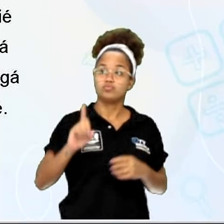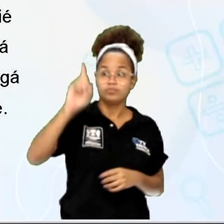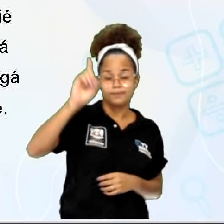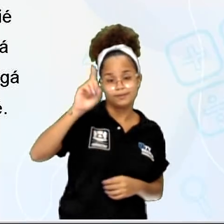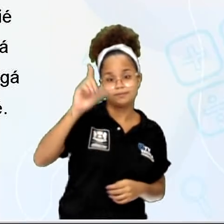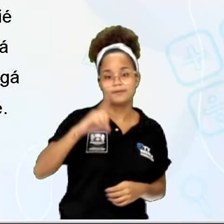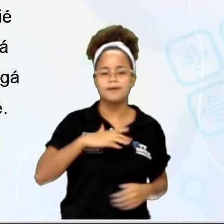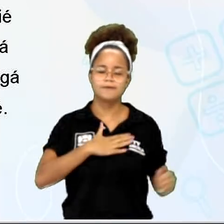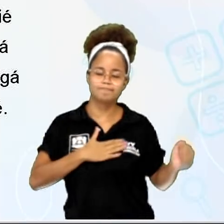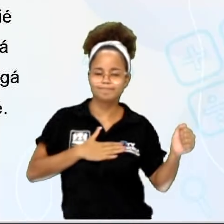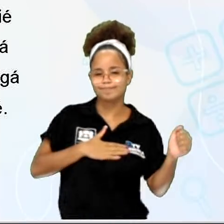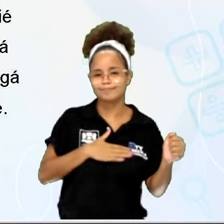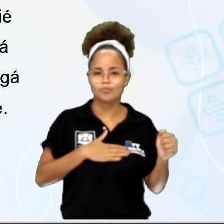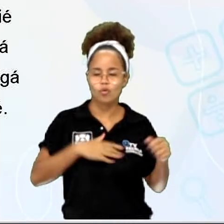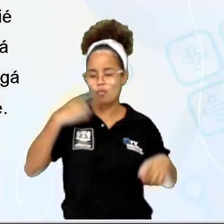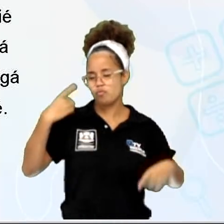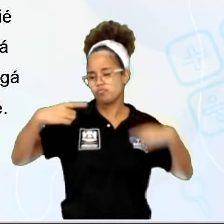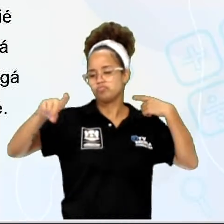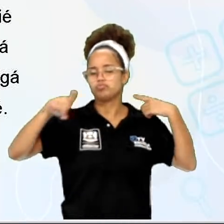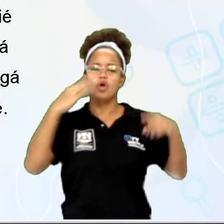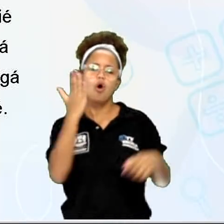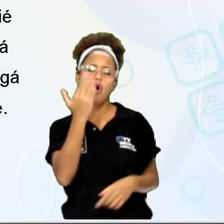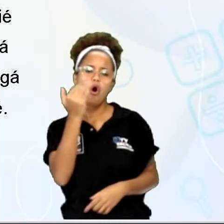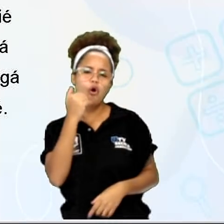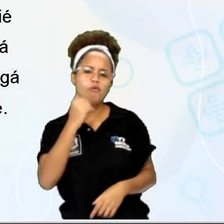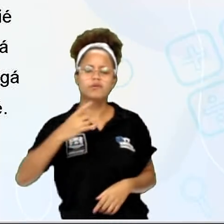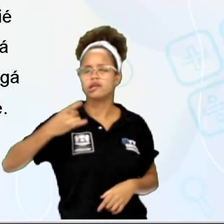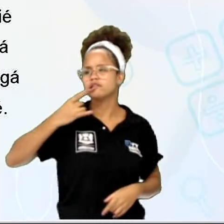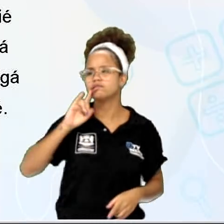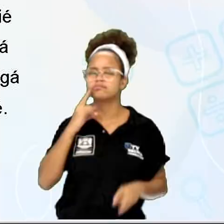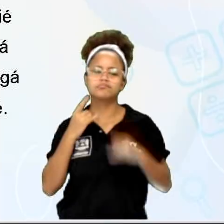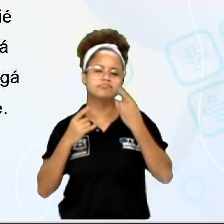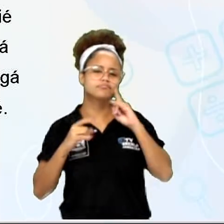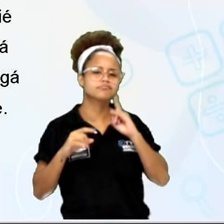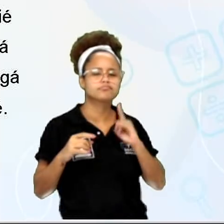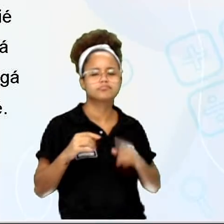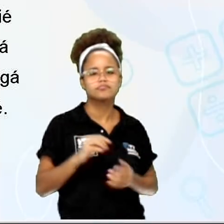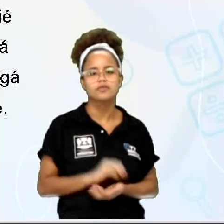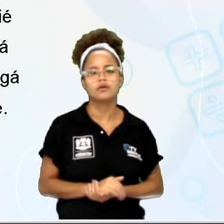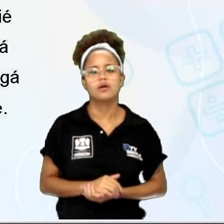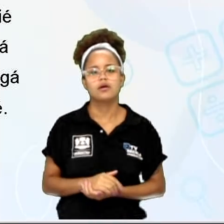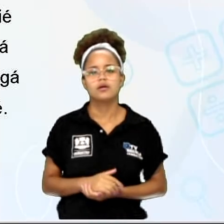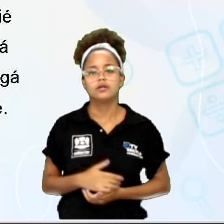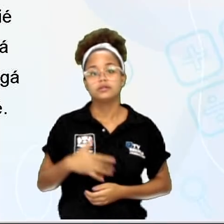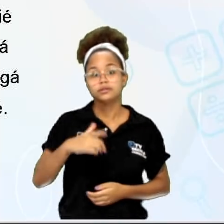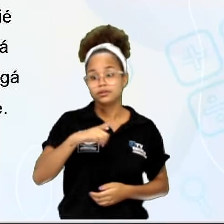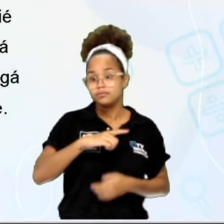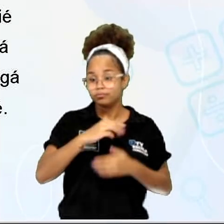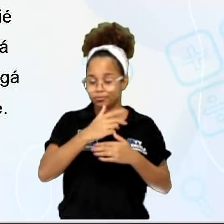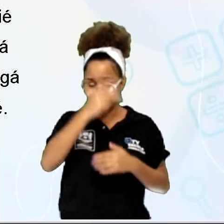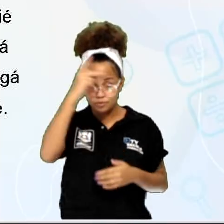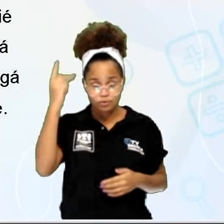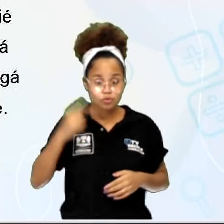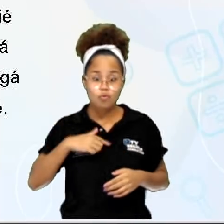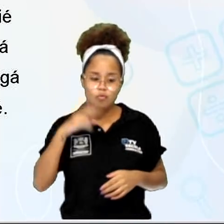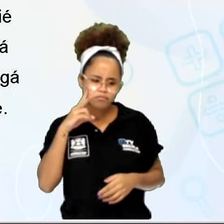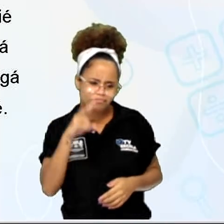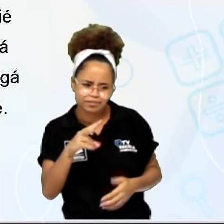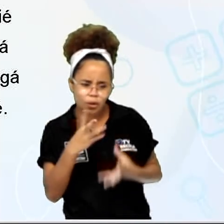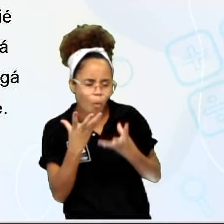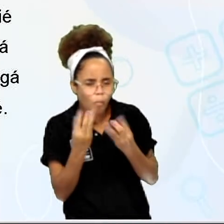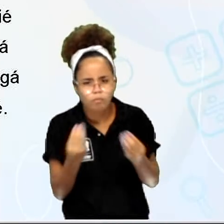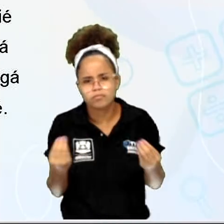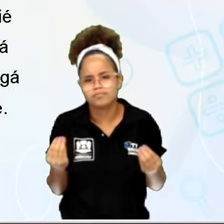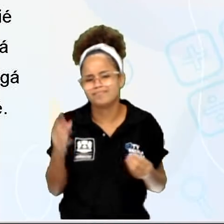com orquestra e com banquete, de uísque, dreia e cerveja. Não tem quem conte os rodete. Brasil de